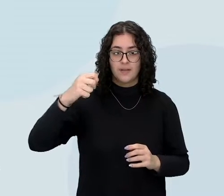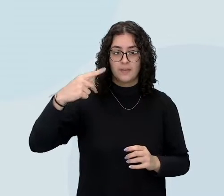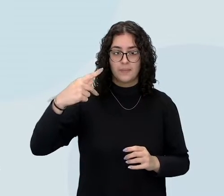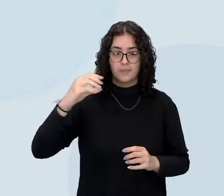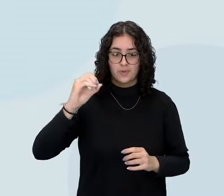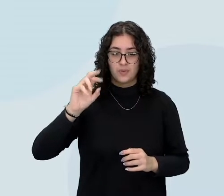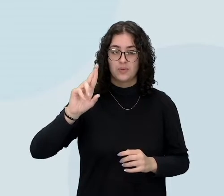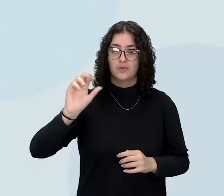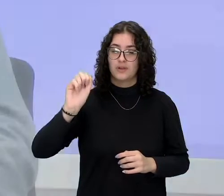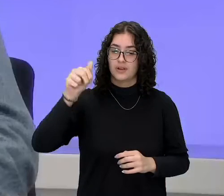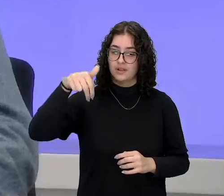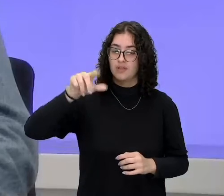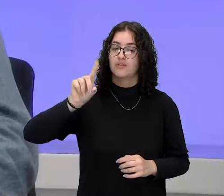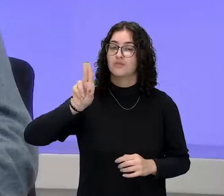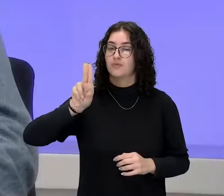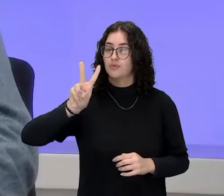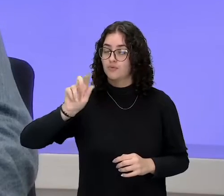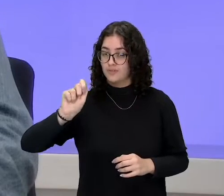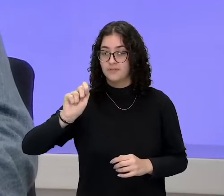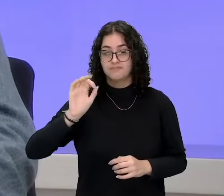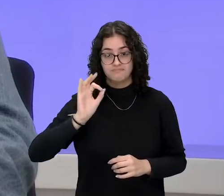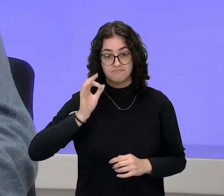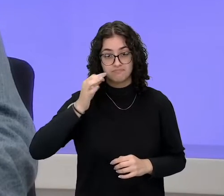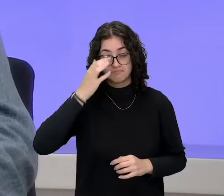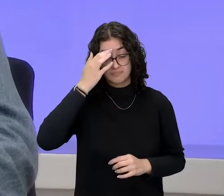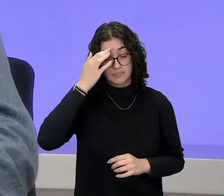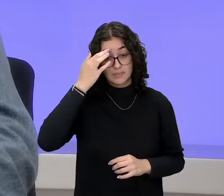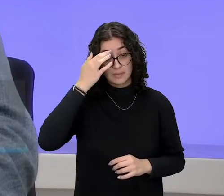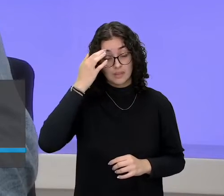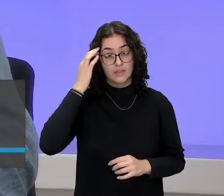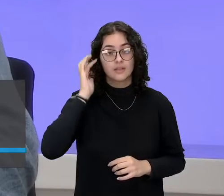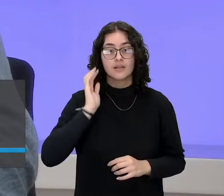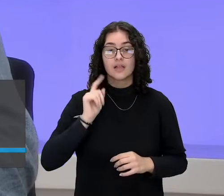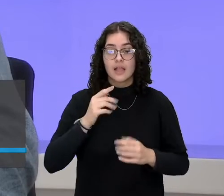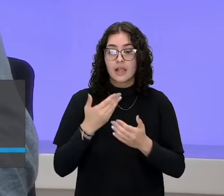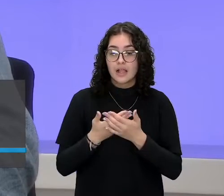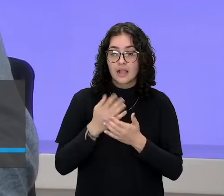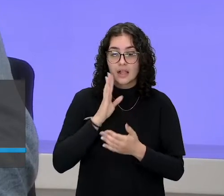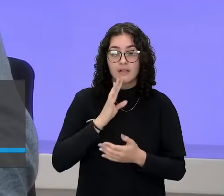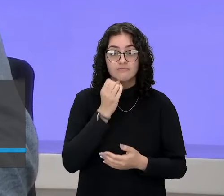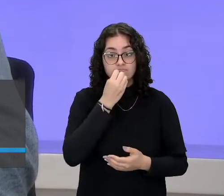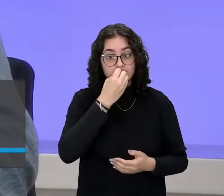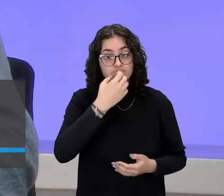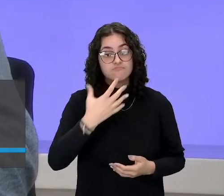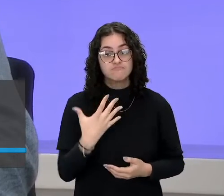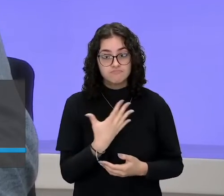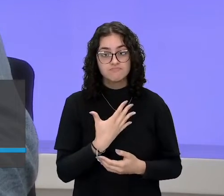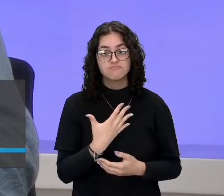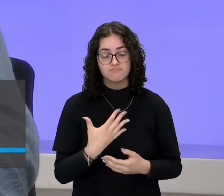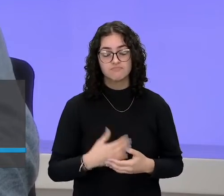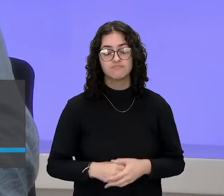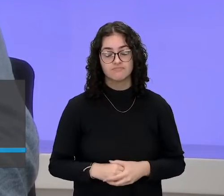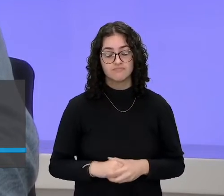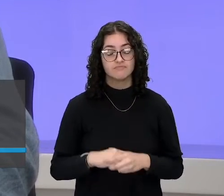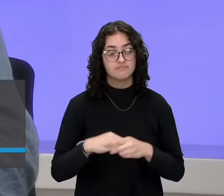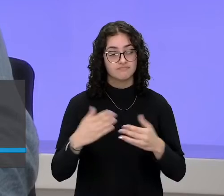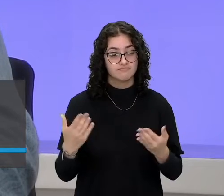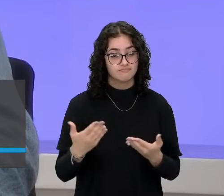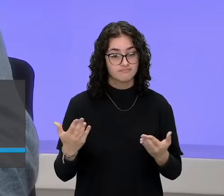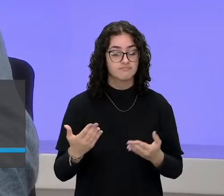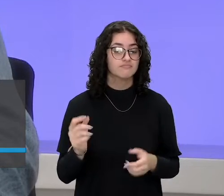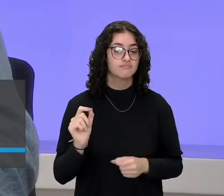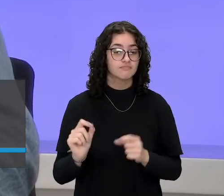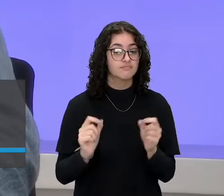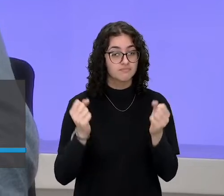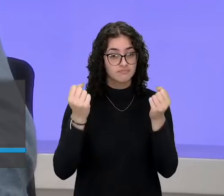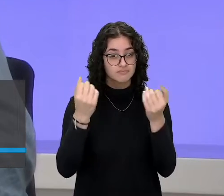Ivaporunduva, tá certo? Então, é super legal a nossa aula de hoje, né, que nós estamos falando aqui e que vamos trazer